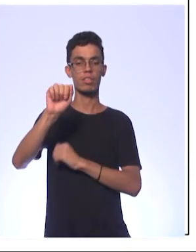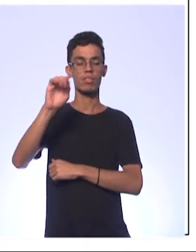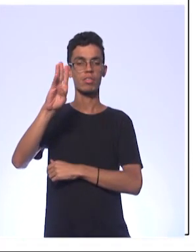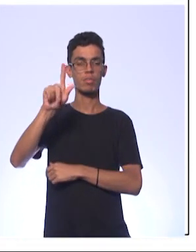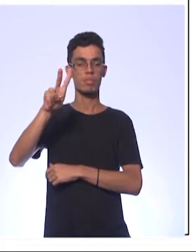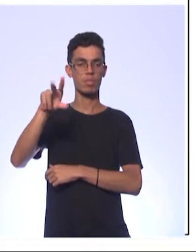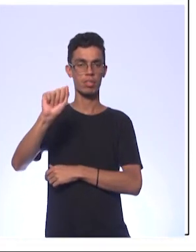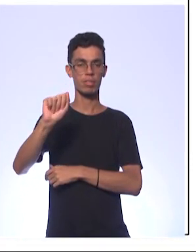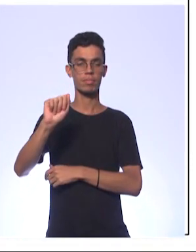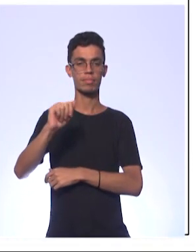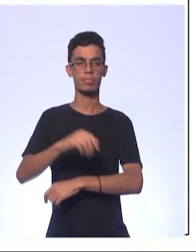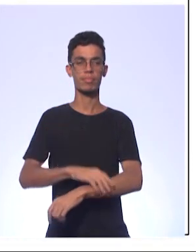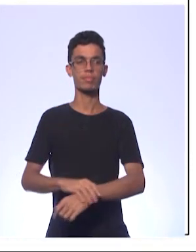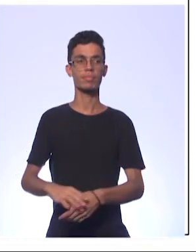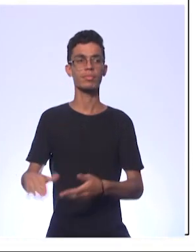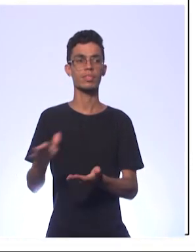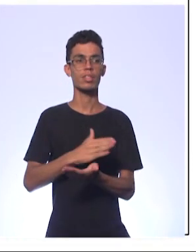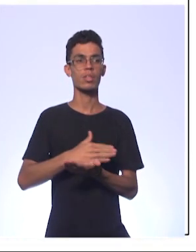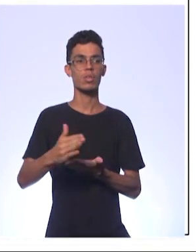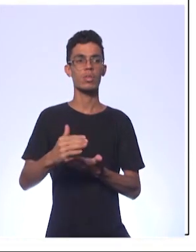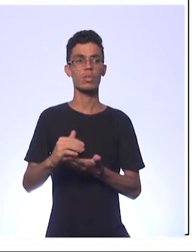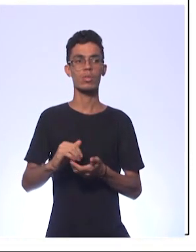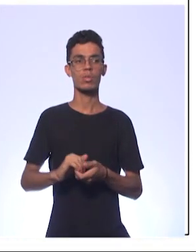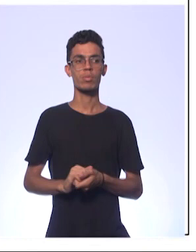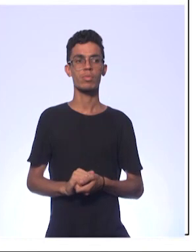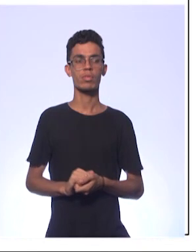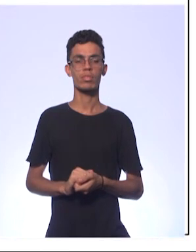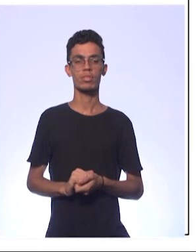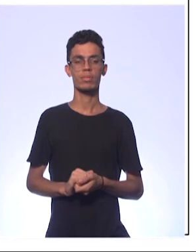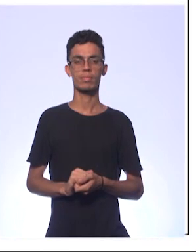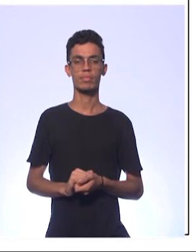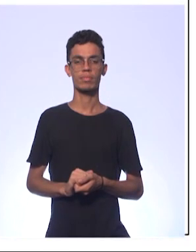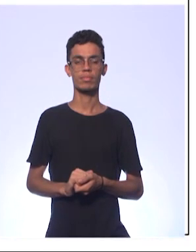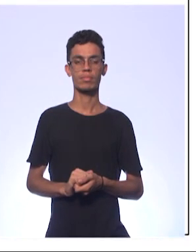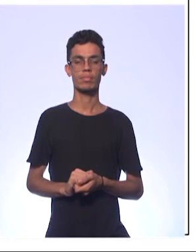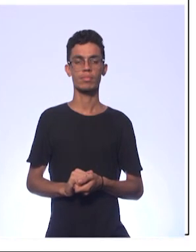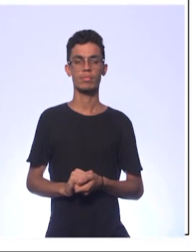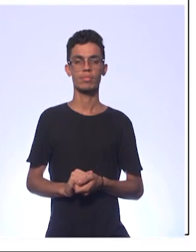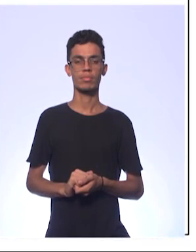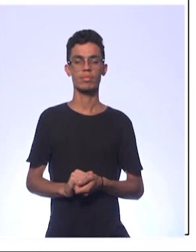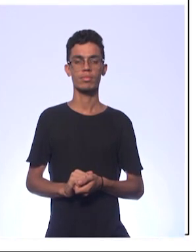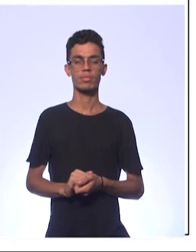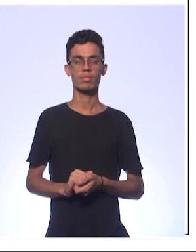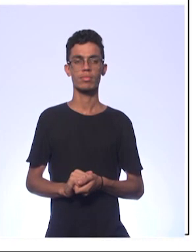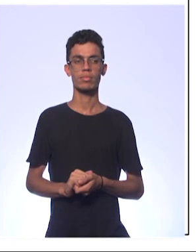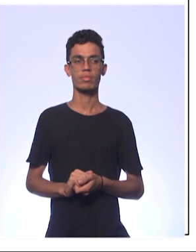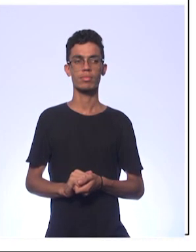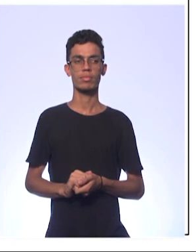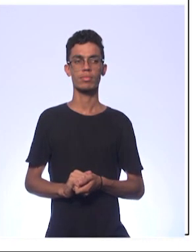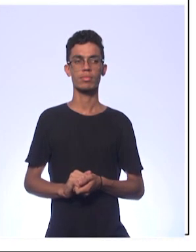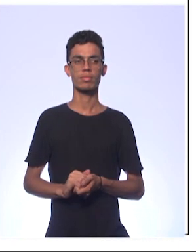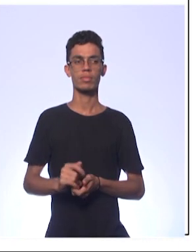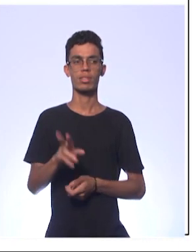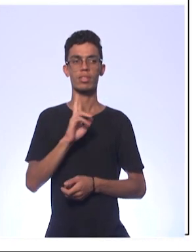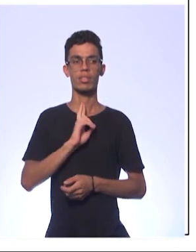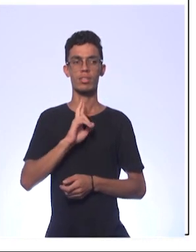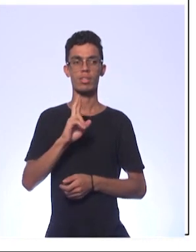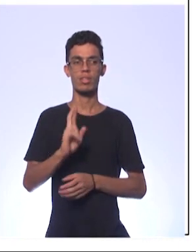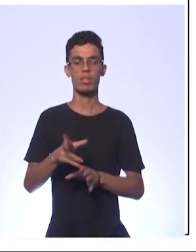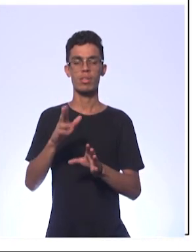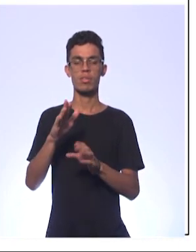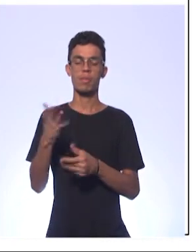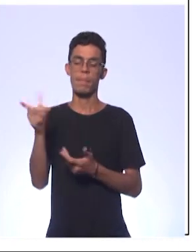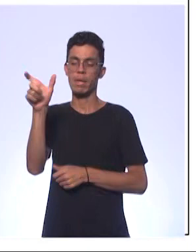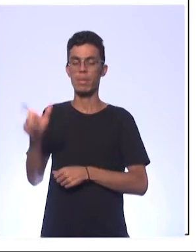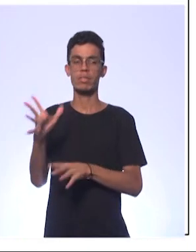disse, e inicialmente farei essa leitura. Então, vejamos. A razão do mais forte vai sempre